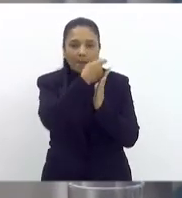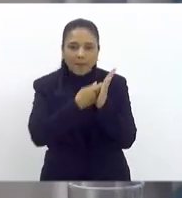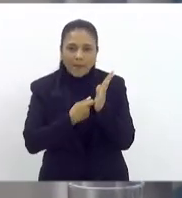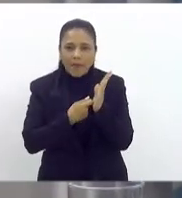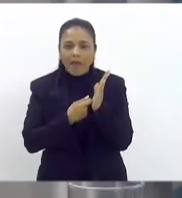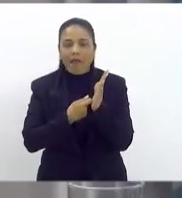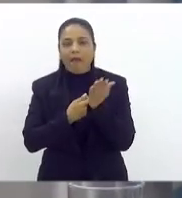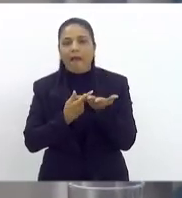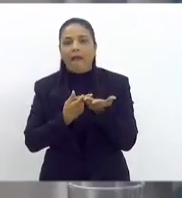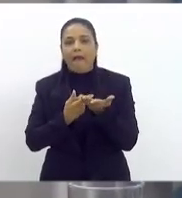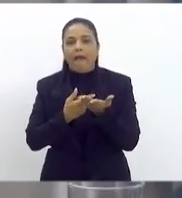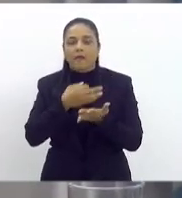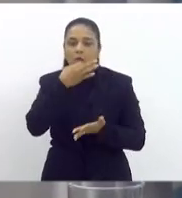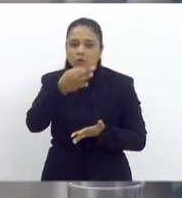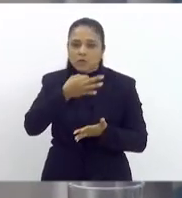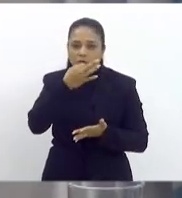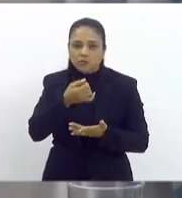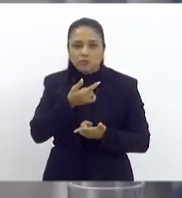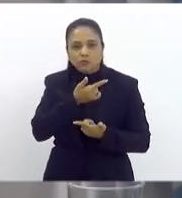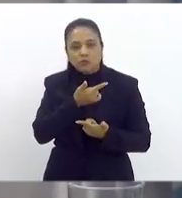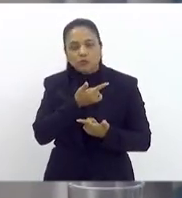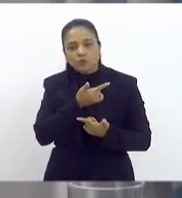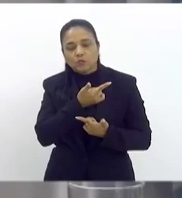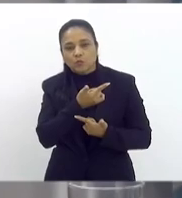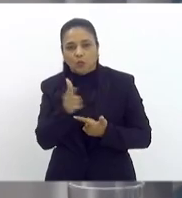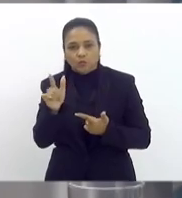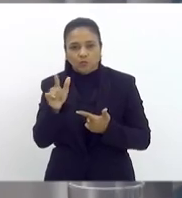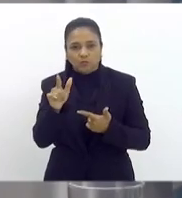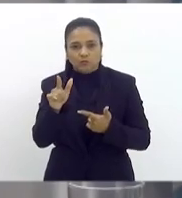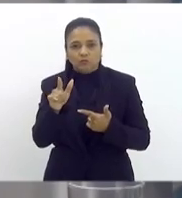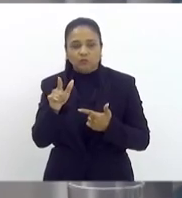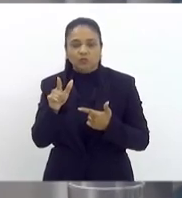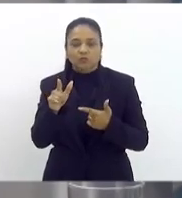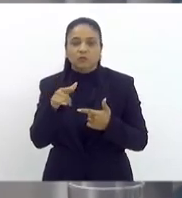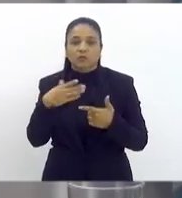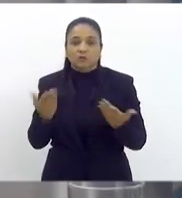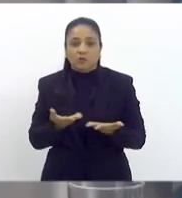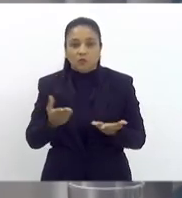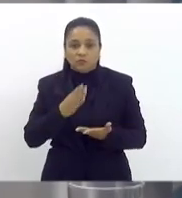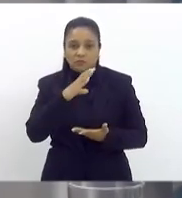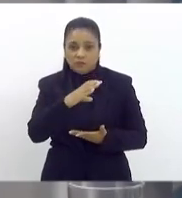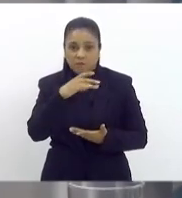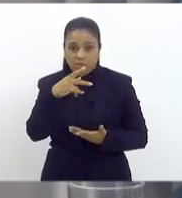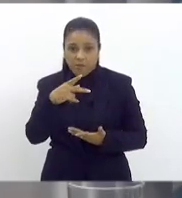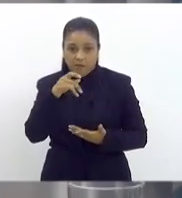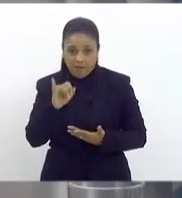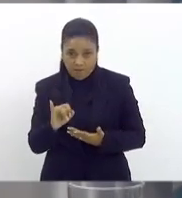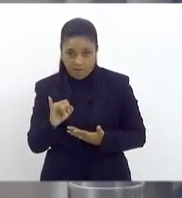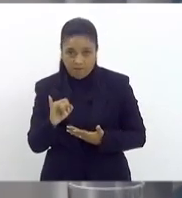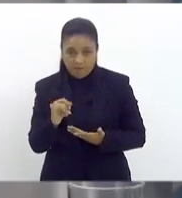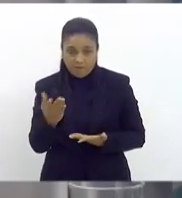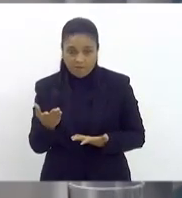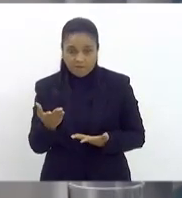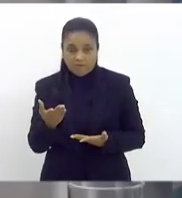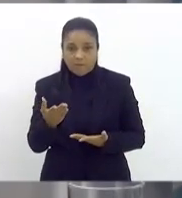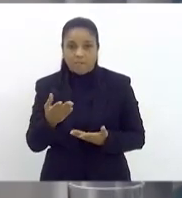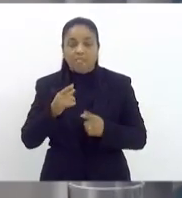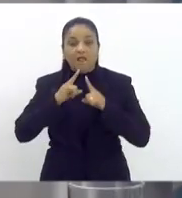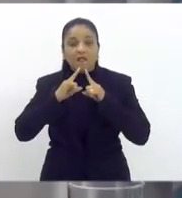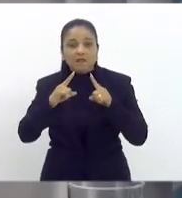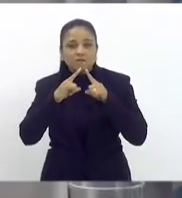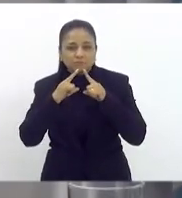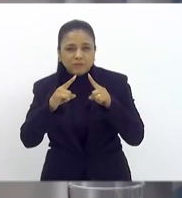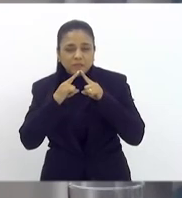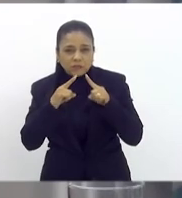demais assuntos referentes ao escopo de objeto dessa CPI, que são dois. Um, são as